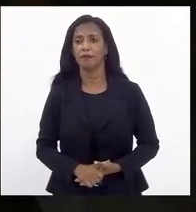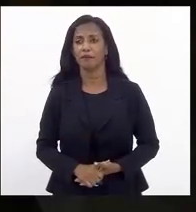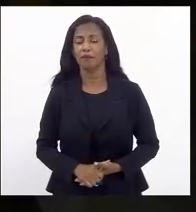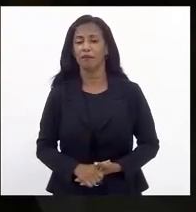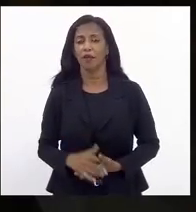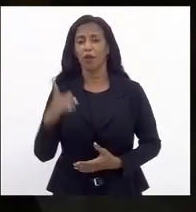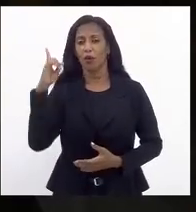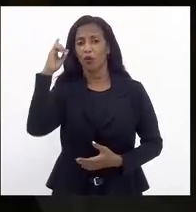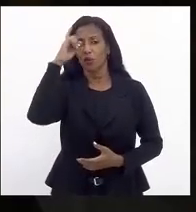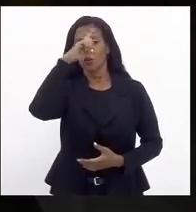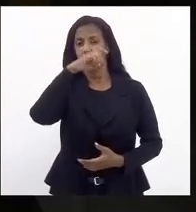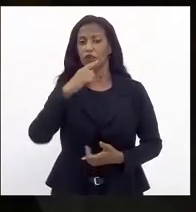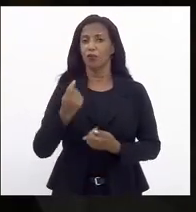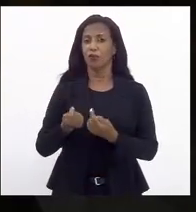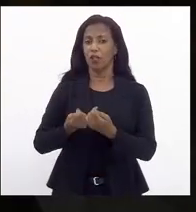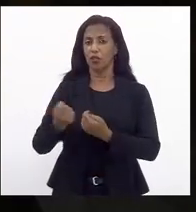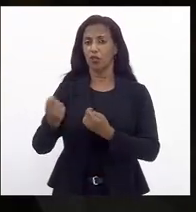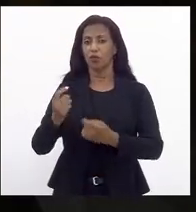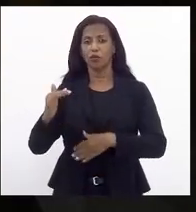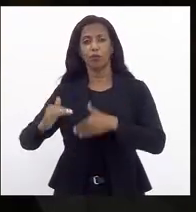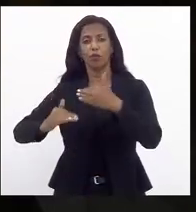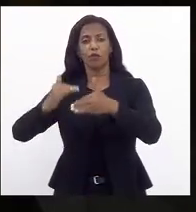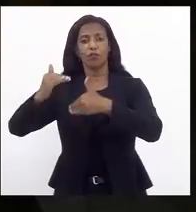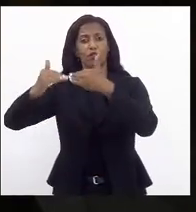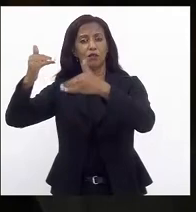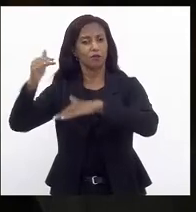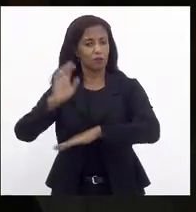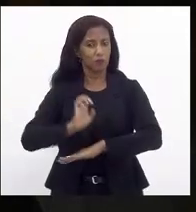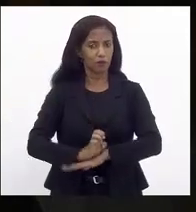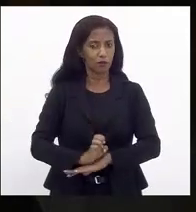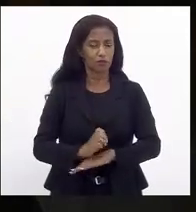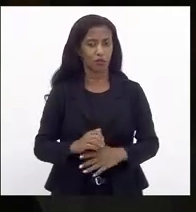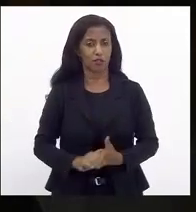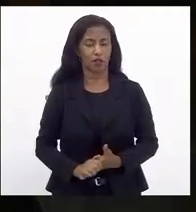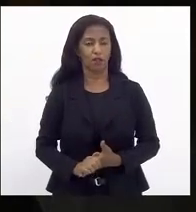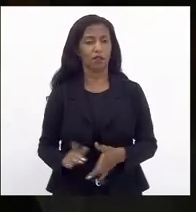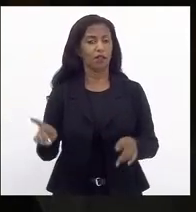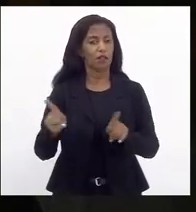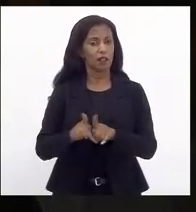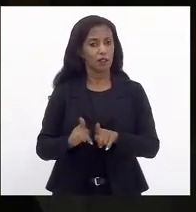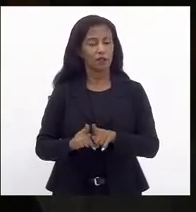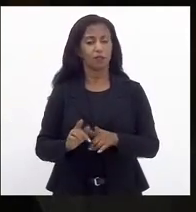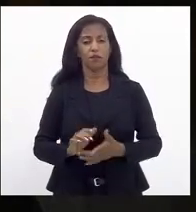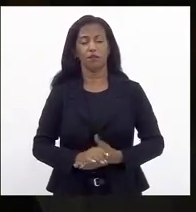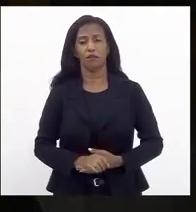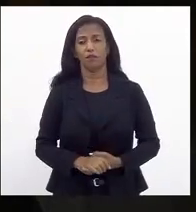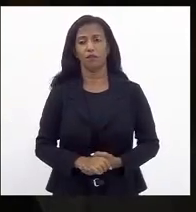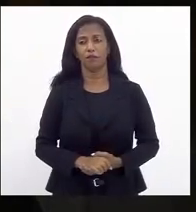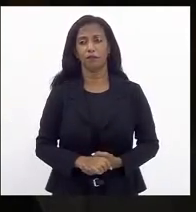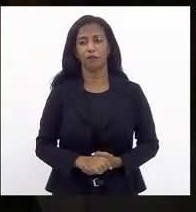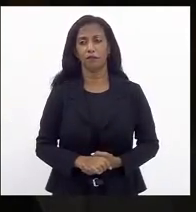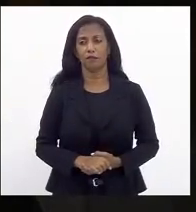é uma dificuldade Econômica de crescimento do Estado e envolve também uma série de